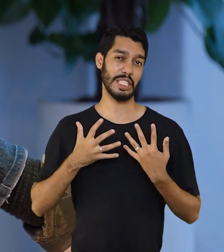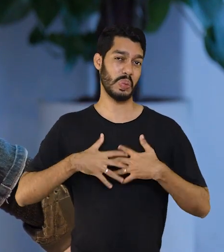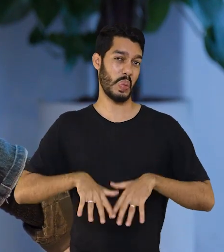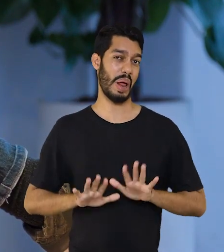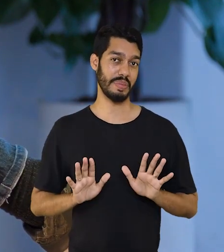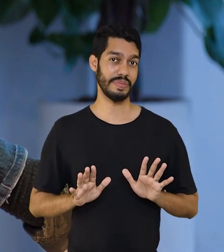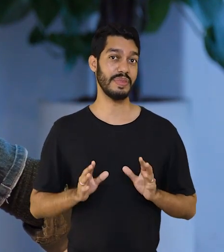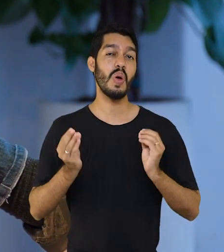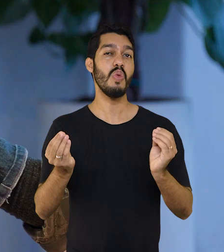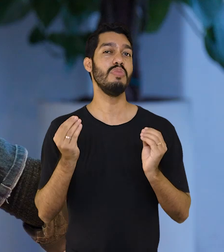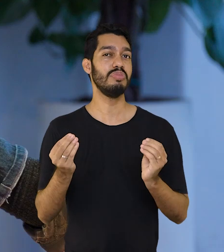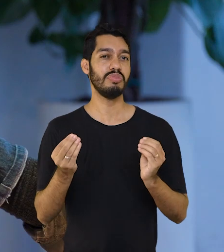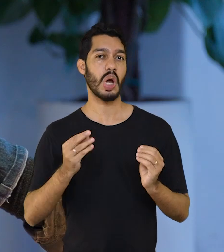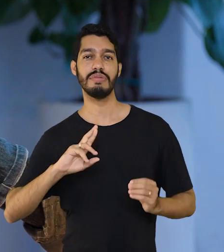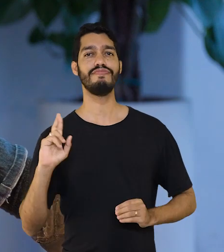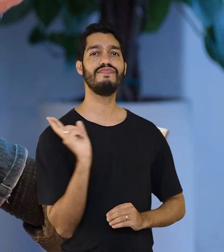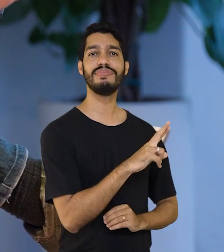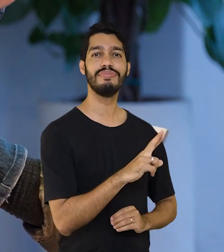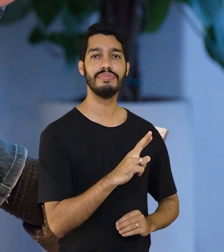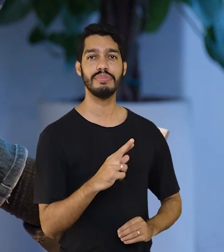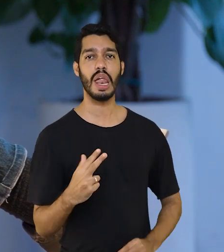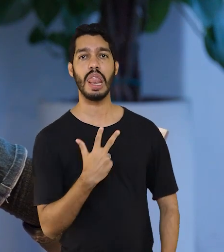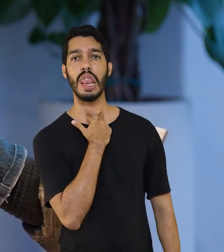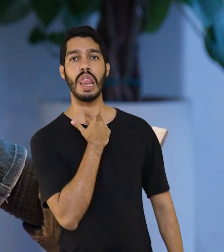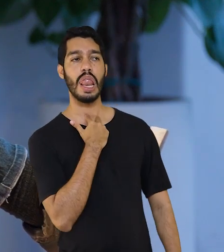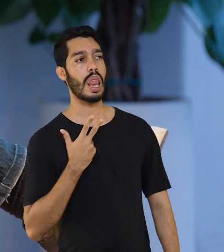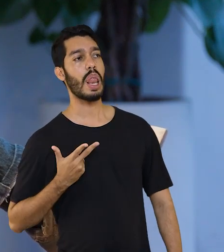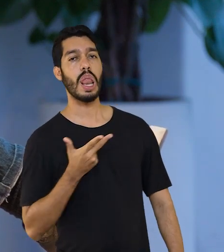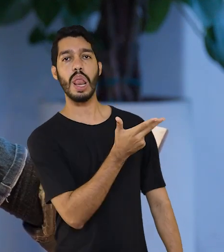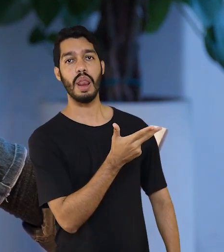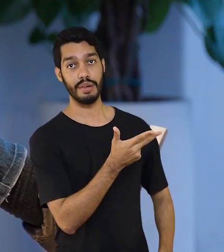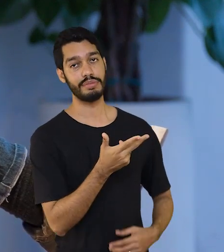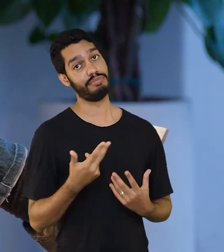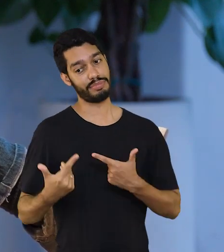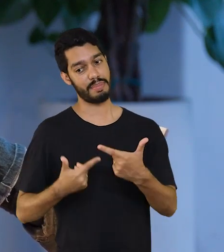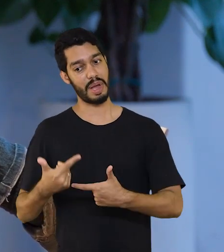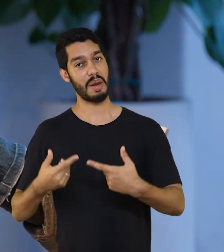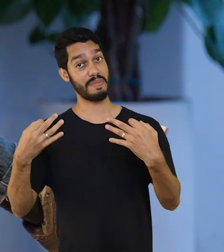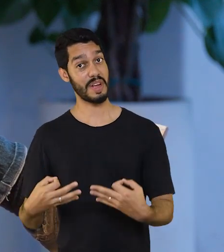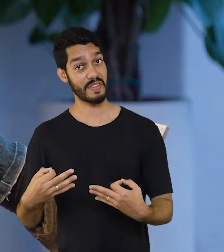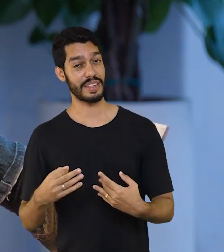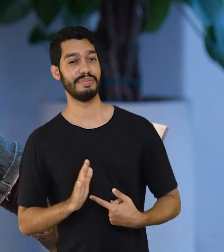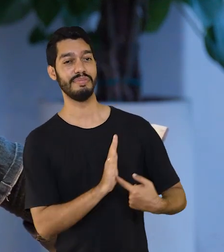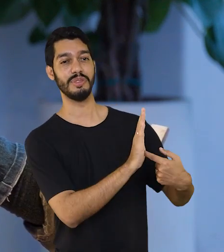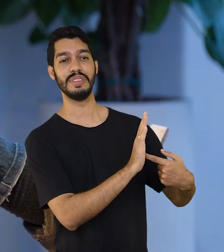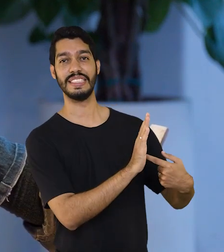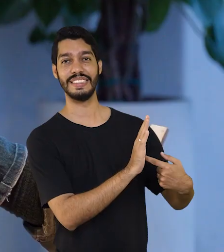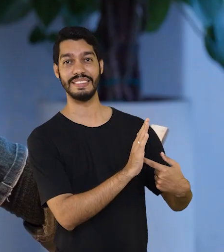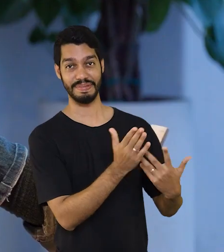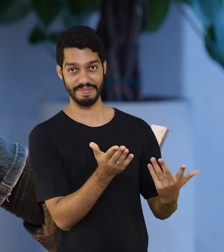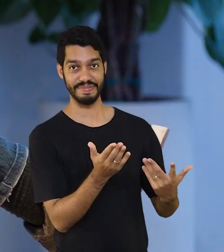E a melhor forma de responder isso é com excelência na entrega, né? Deixa eu ver na prática. Aí você vê, pô, isso